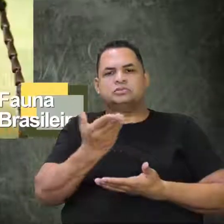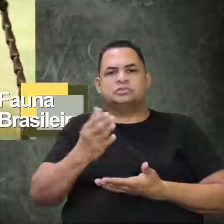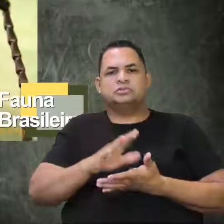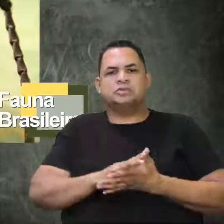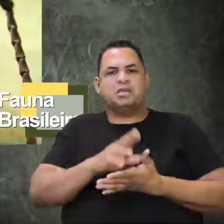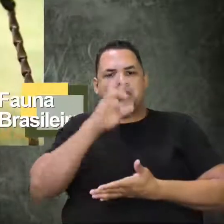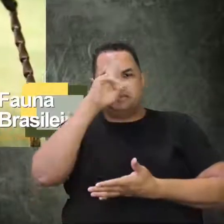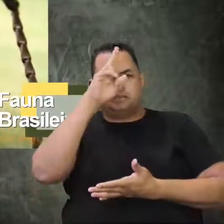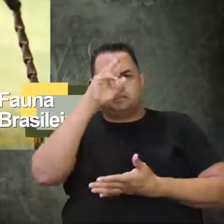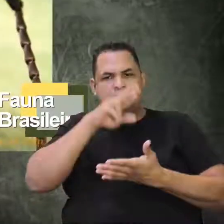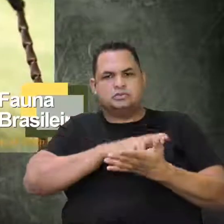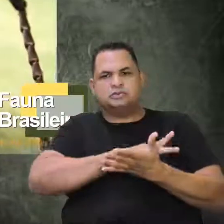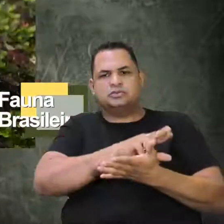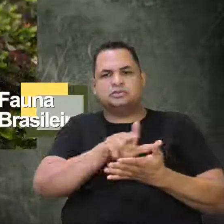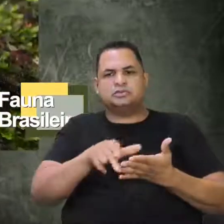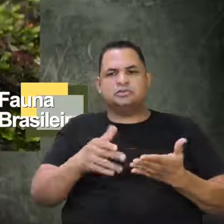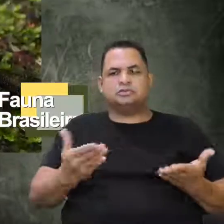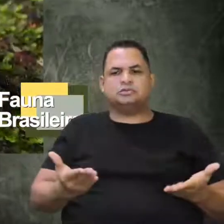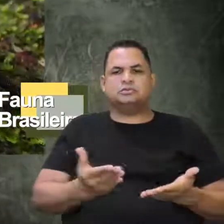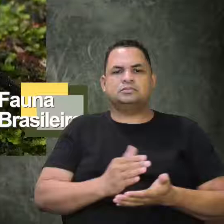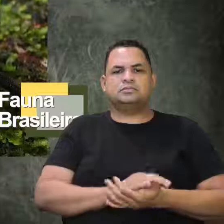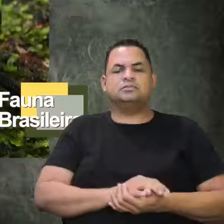insetos.